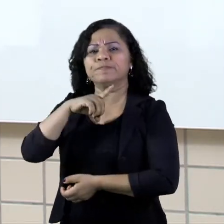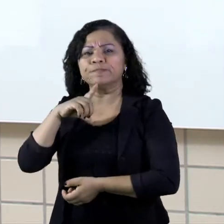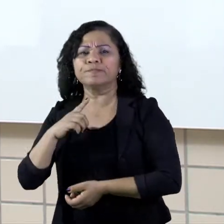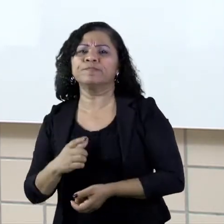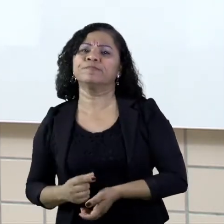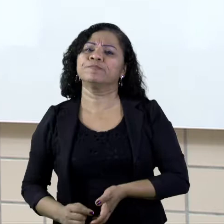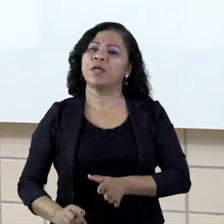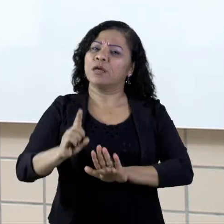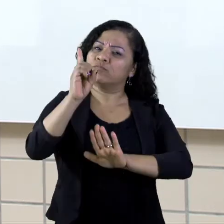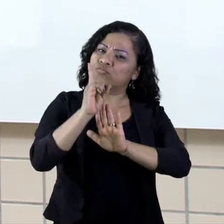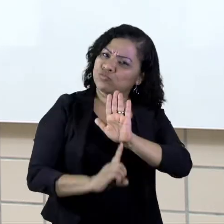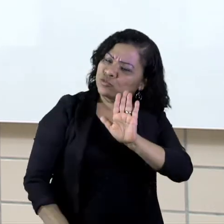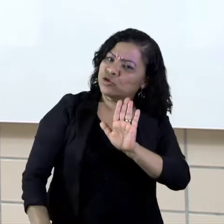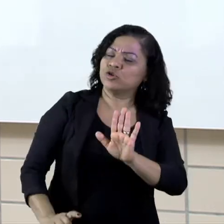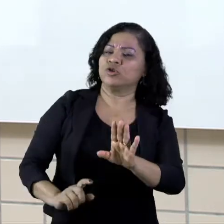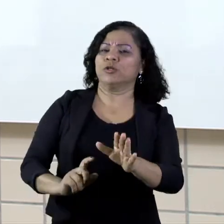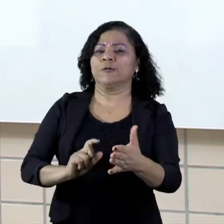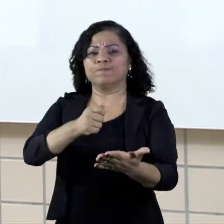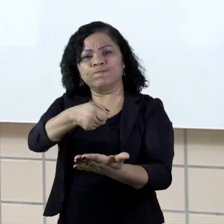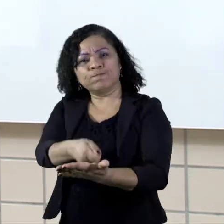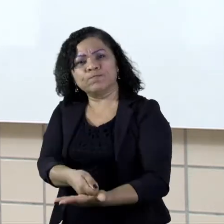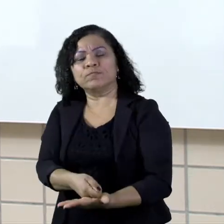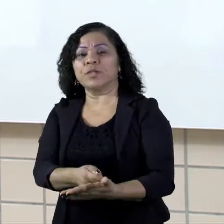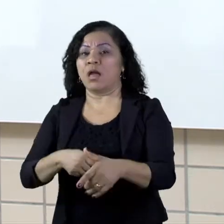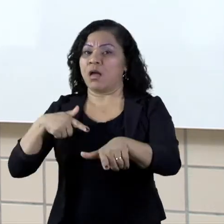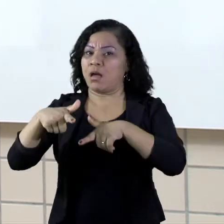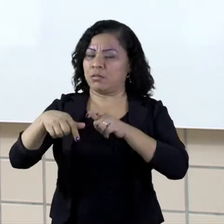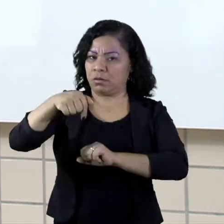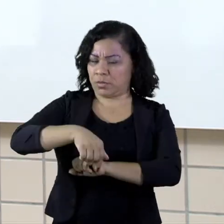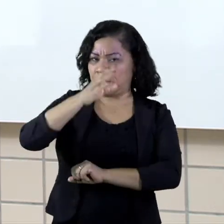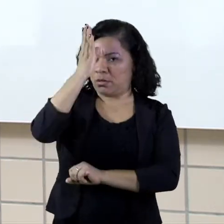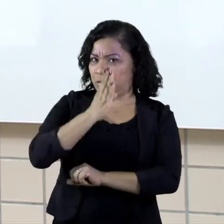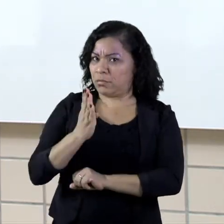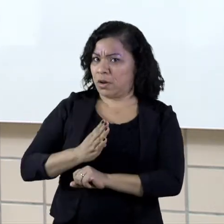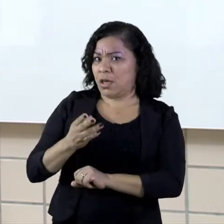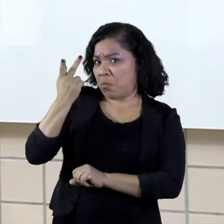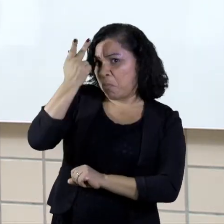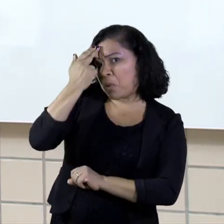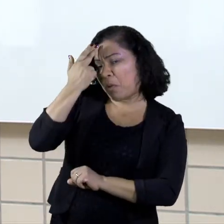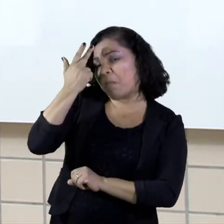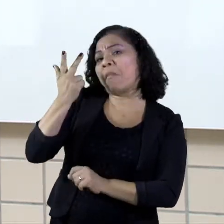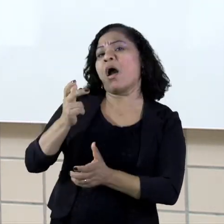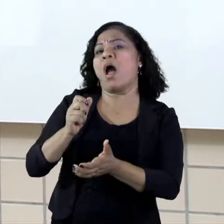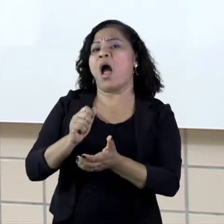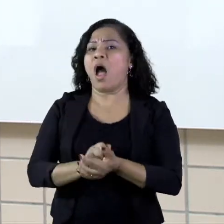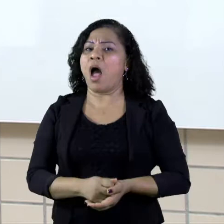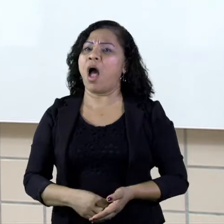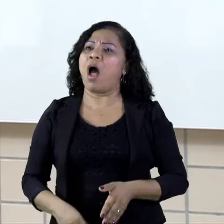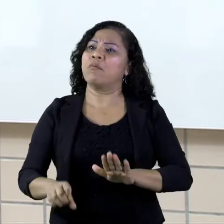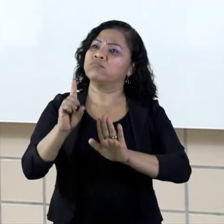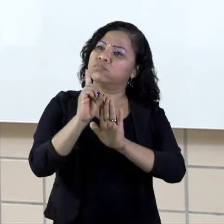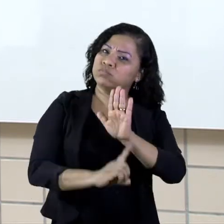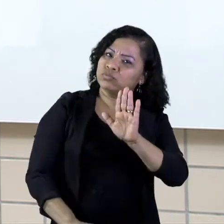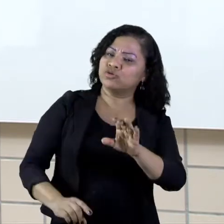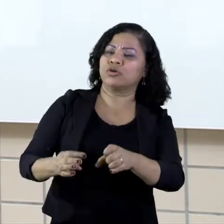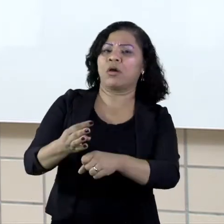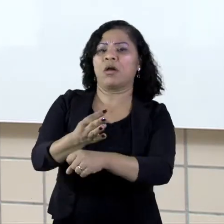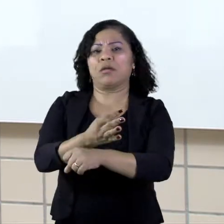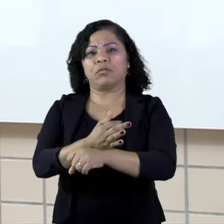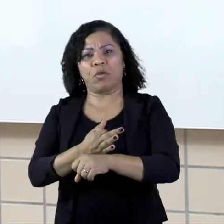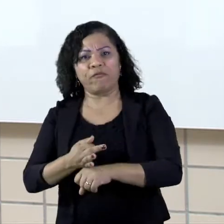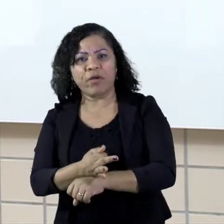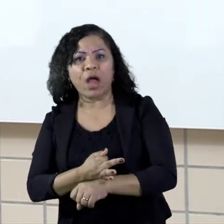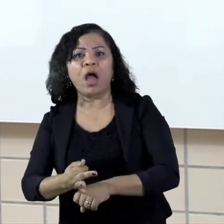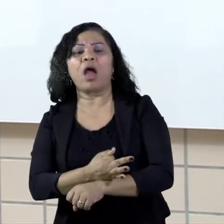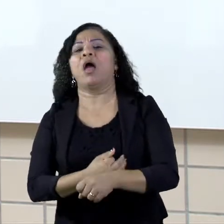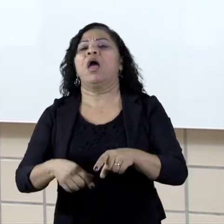garantidos ao trabalhar. Por exemplo, aqui no Brasil é muito comum o direito às férias, o direito à jornada de 8